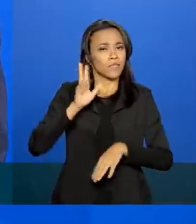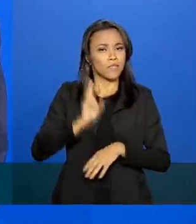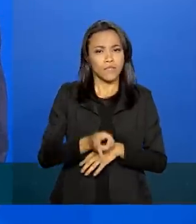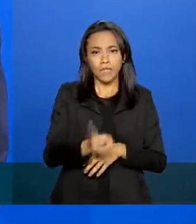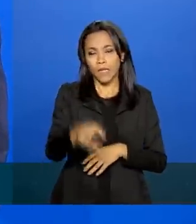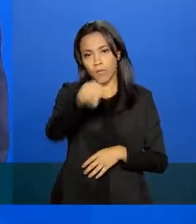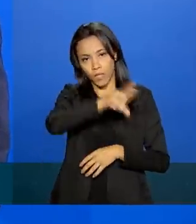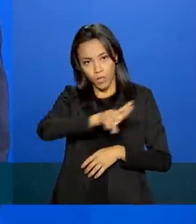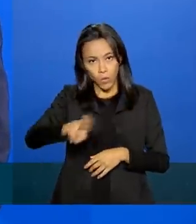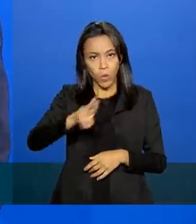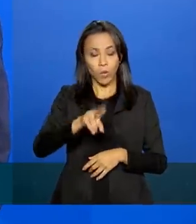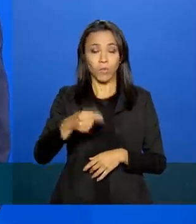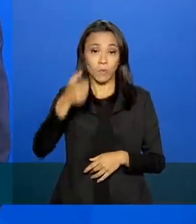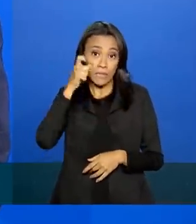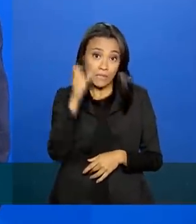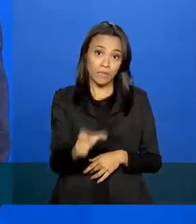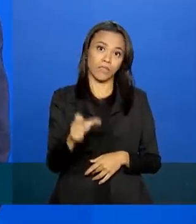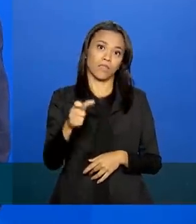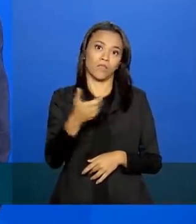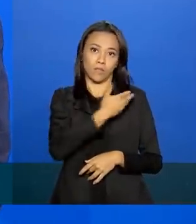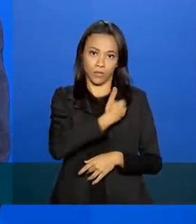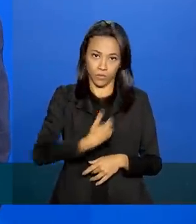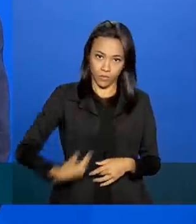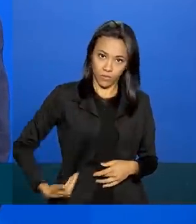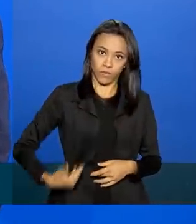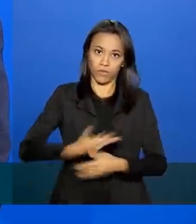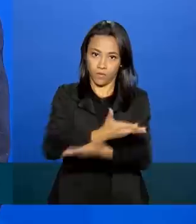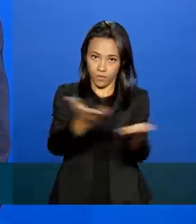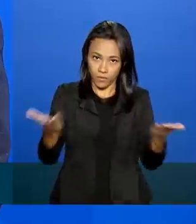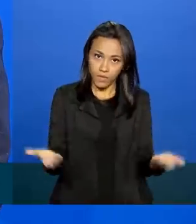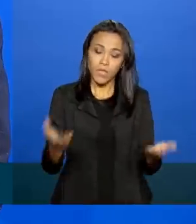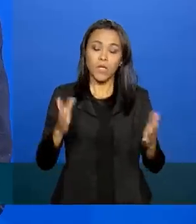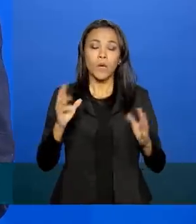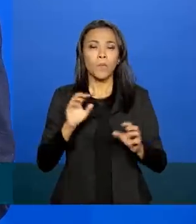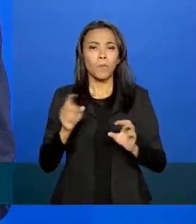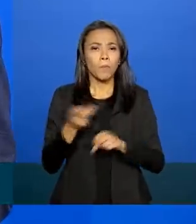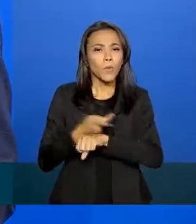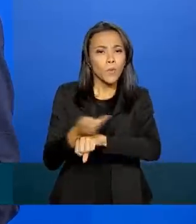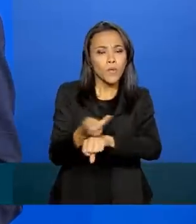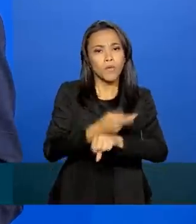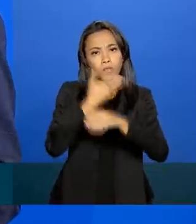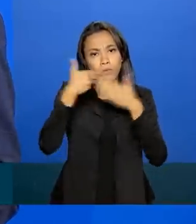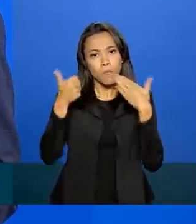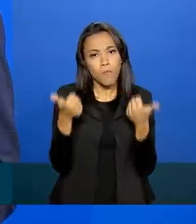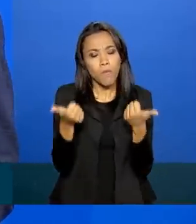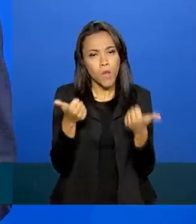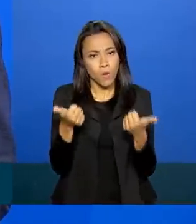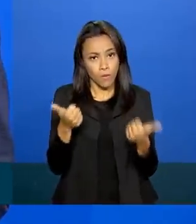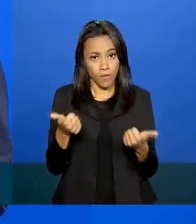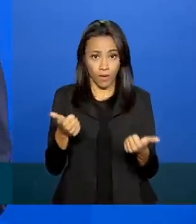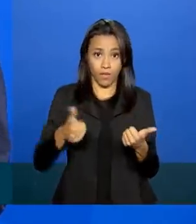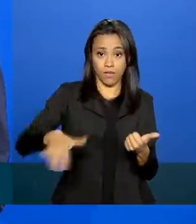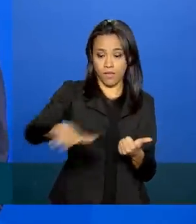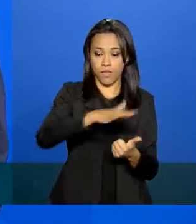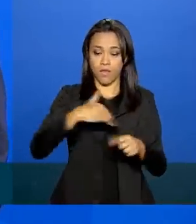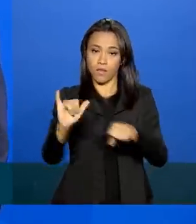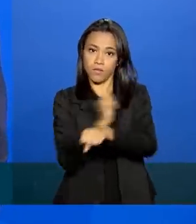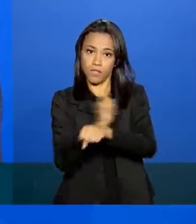público buscamos fortalecer a base técnica para o processo de tomada de decisão